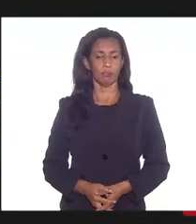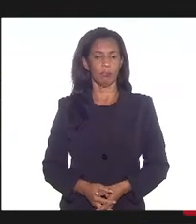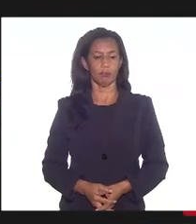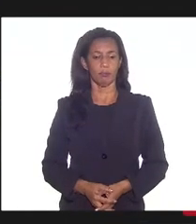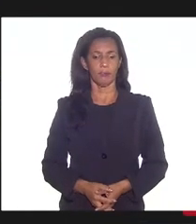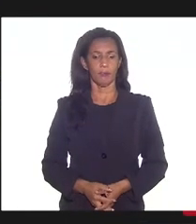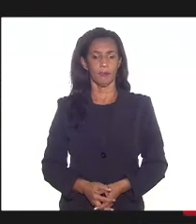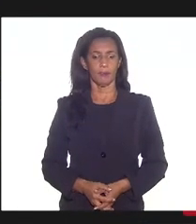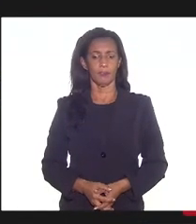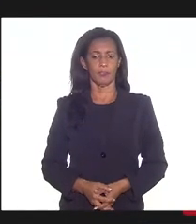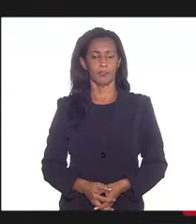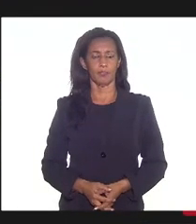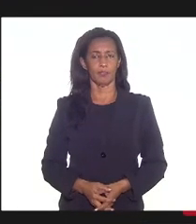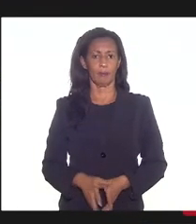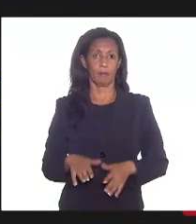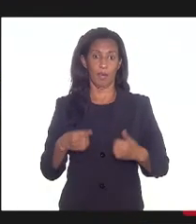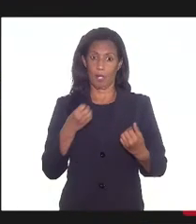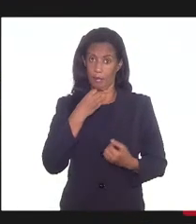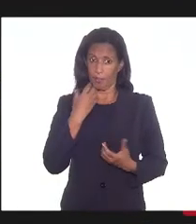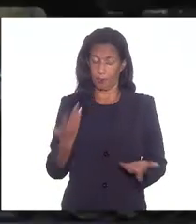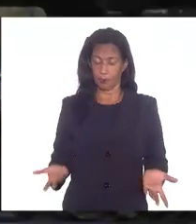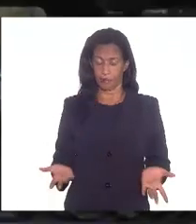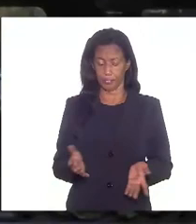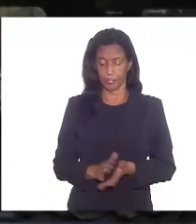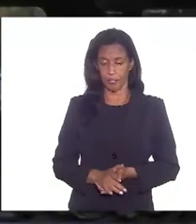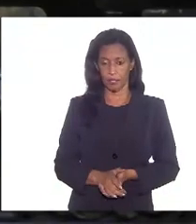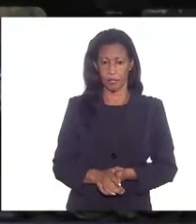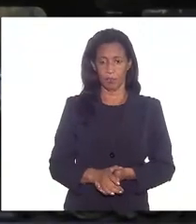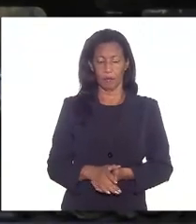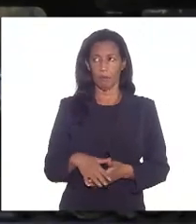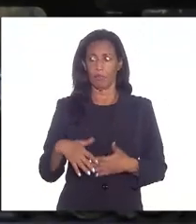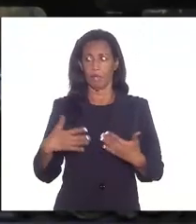Bom, claro, em